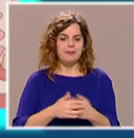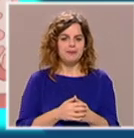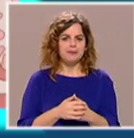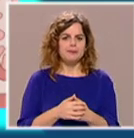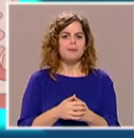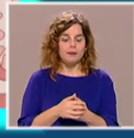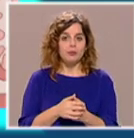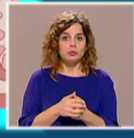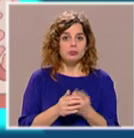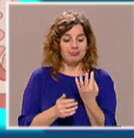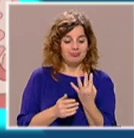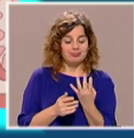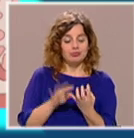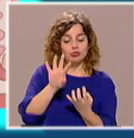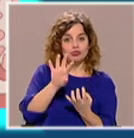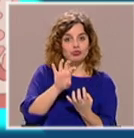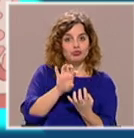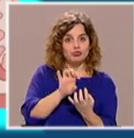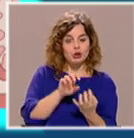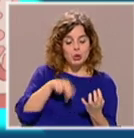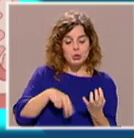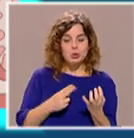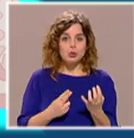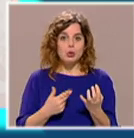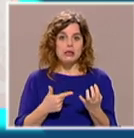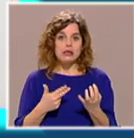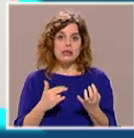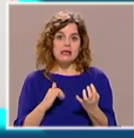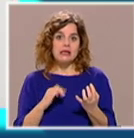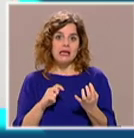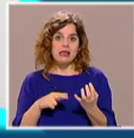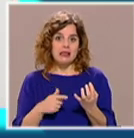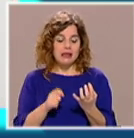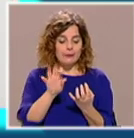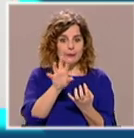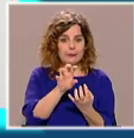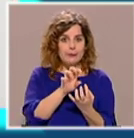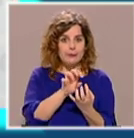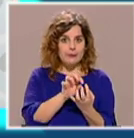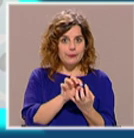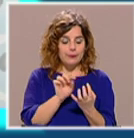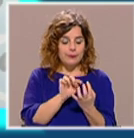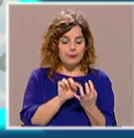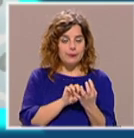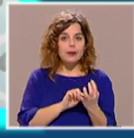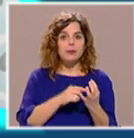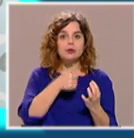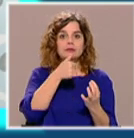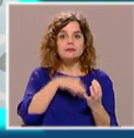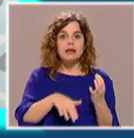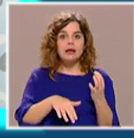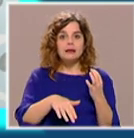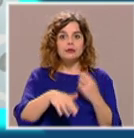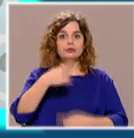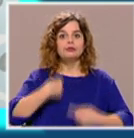Durante a absorção, os nutrientes atravessam as paredes das vilosidades e passam para a corrente sanguínea. Quando